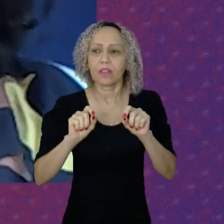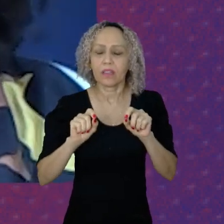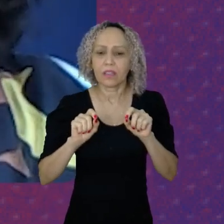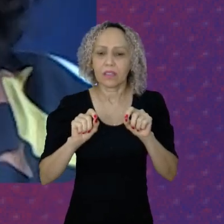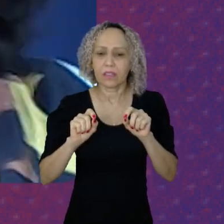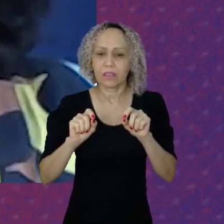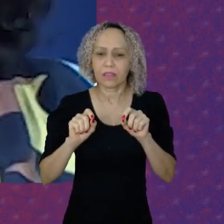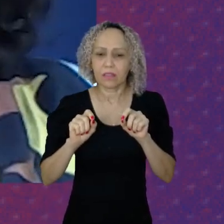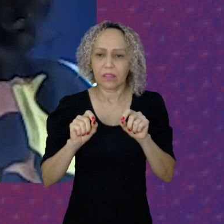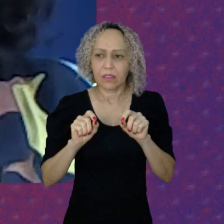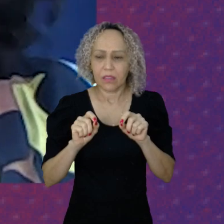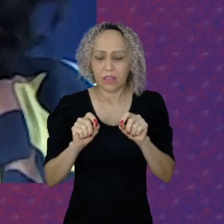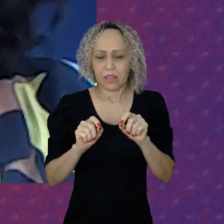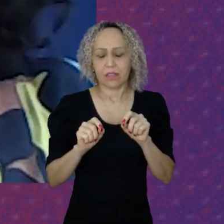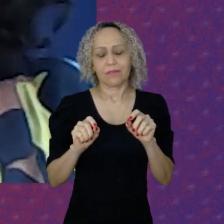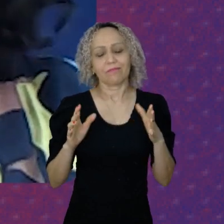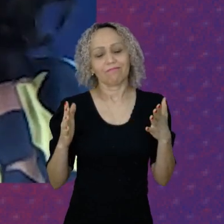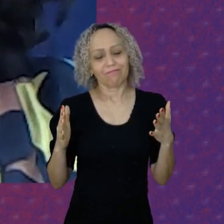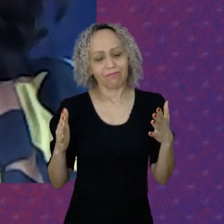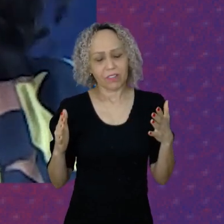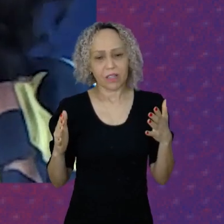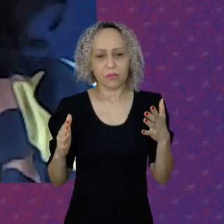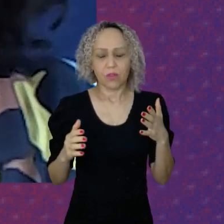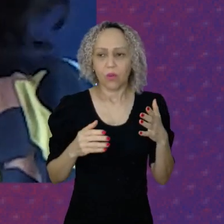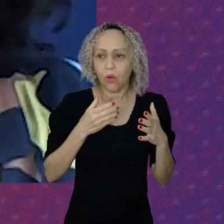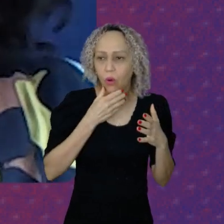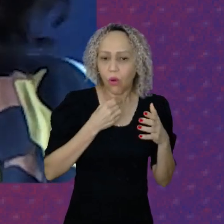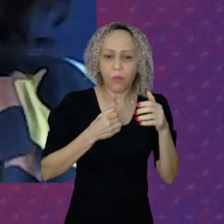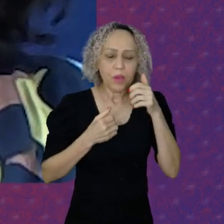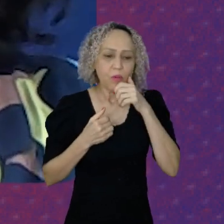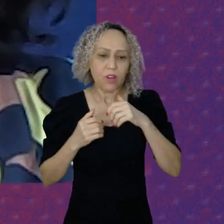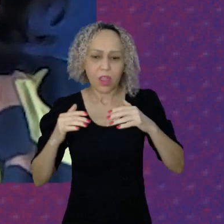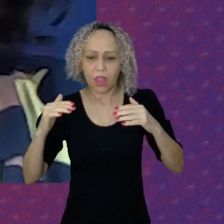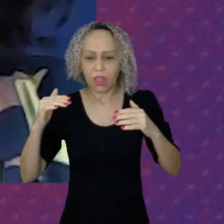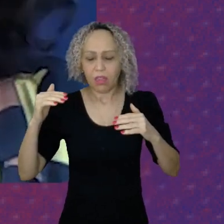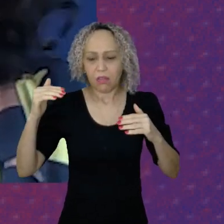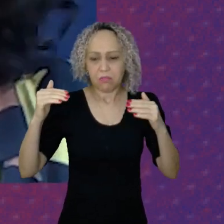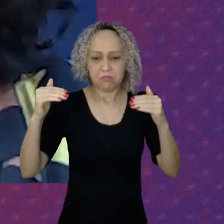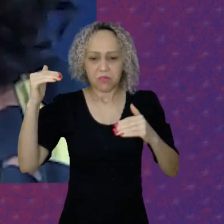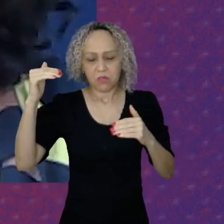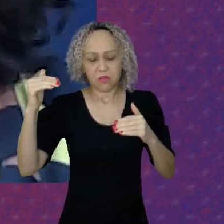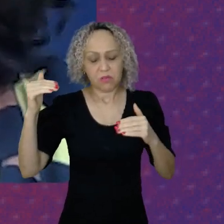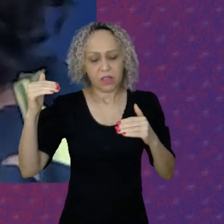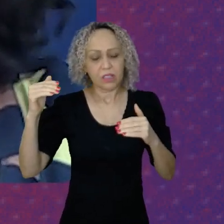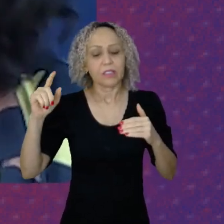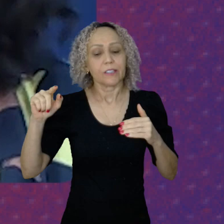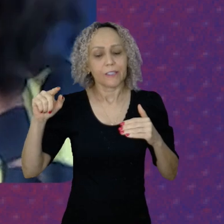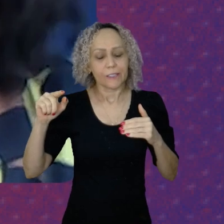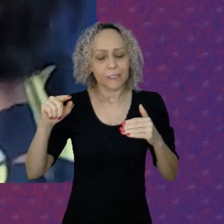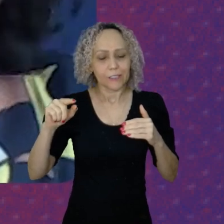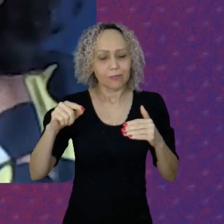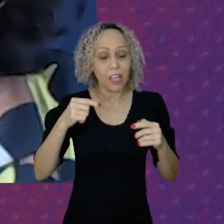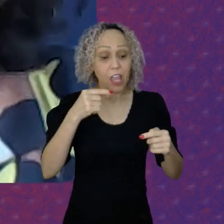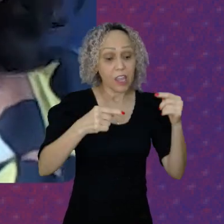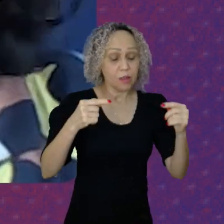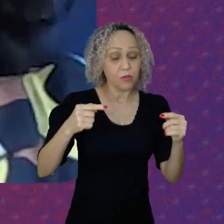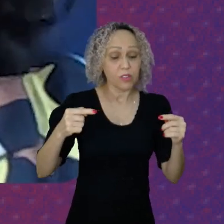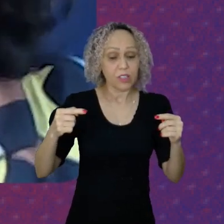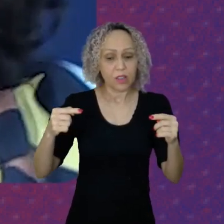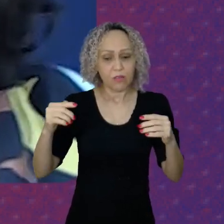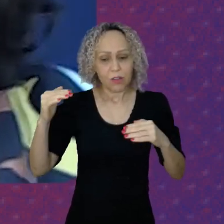superação da desigualdade. Nós sabemos que o assédio sexual e moral ele ainda é muito